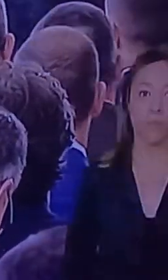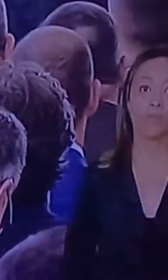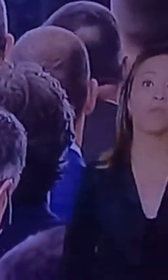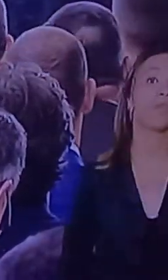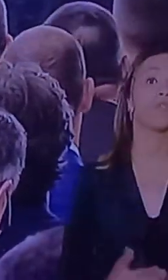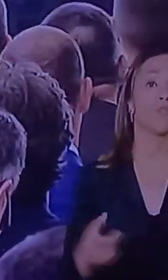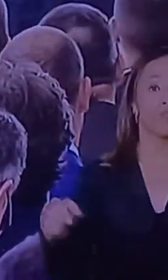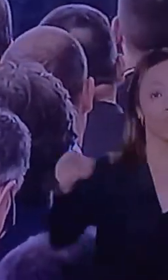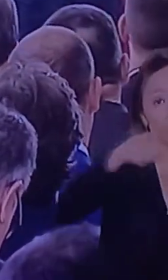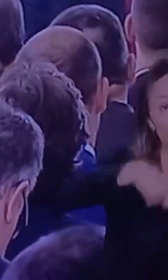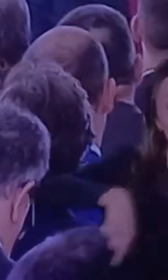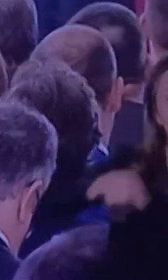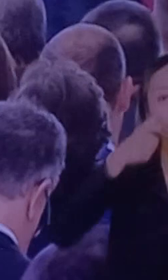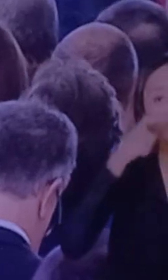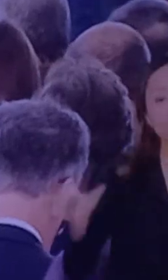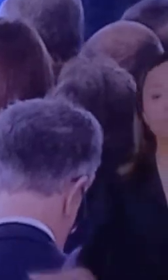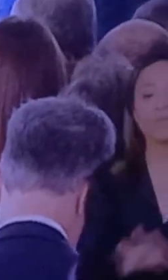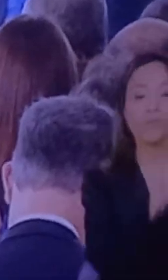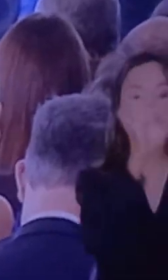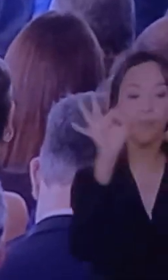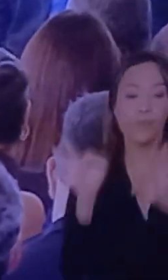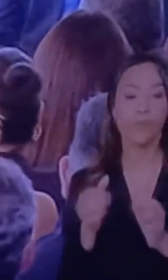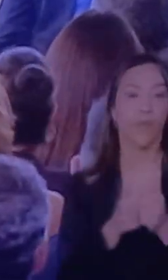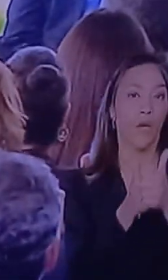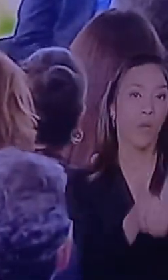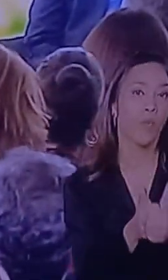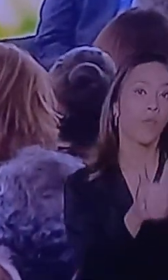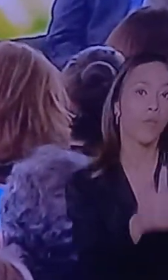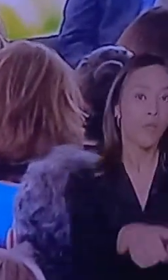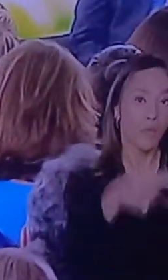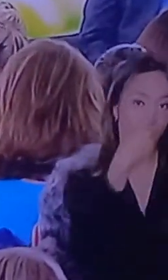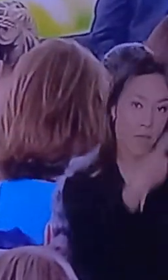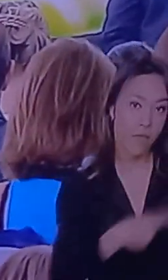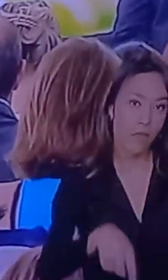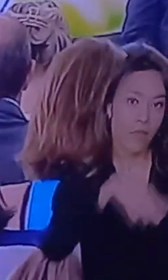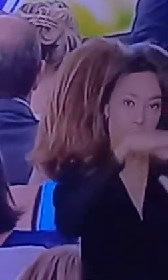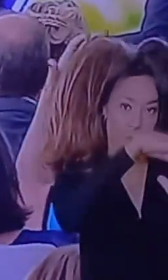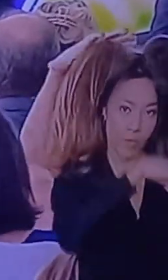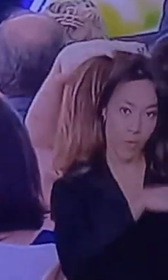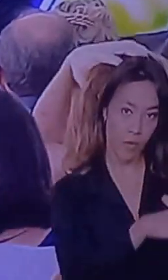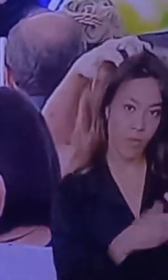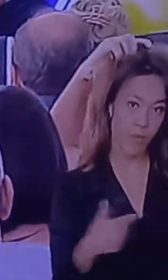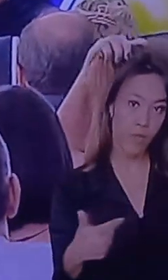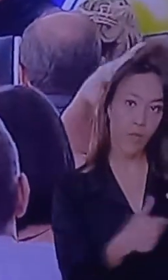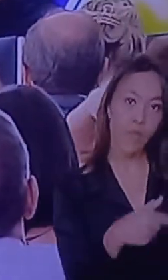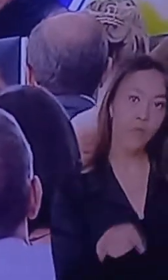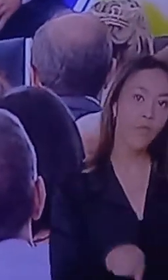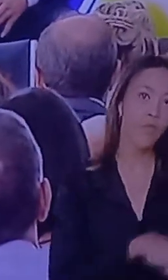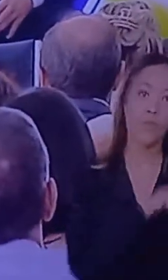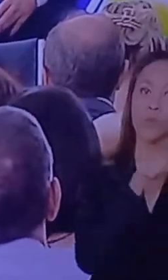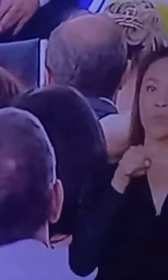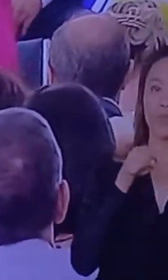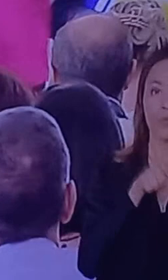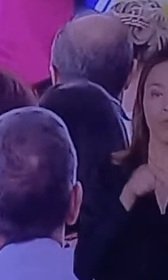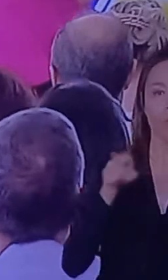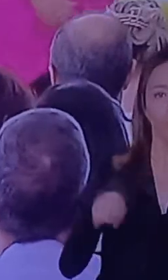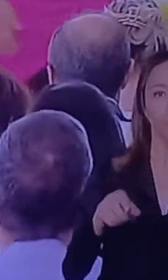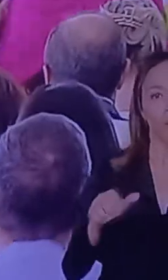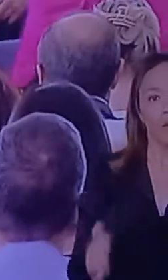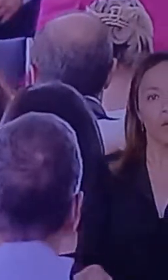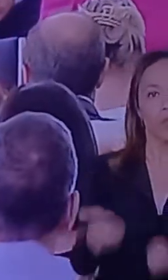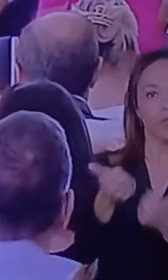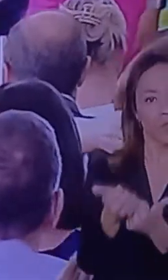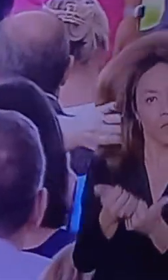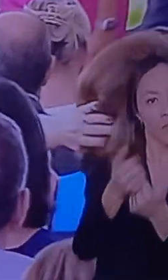Vivo acompanhando o lançamento do programa Acredita Brasil para reestruturar parte do mercado de crédito